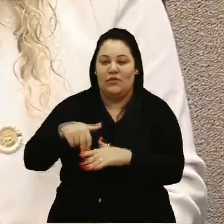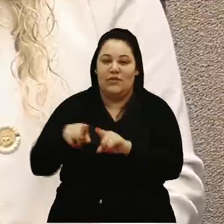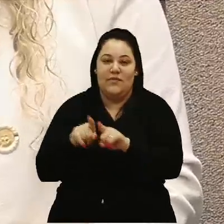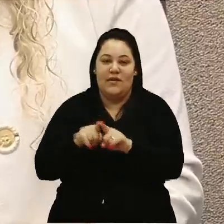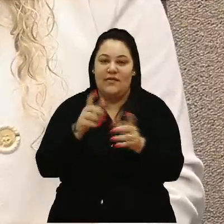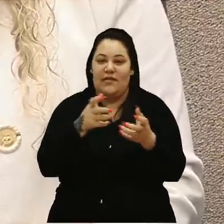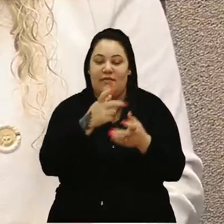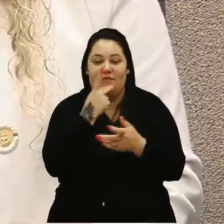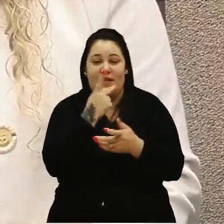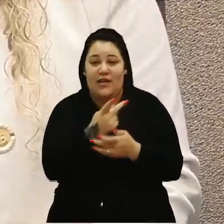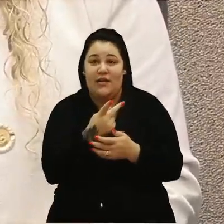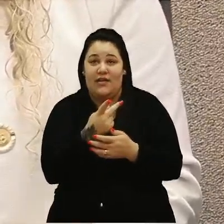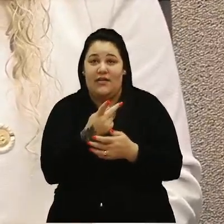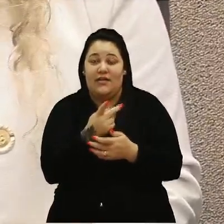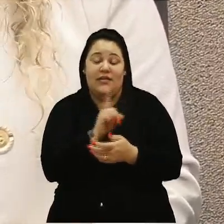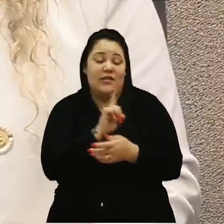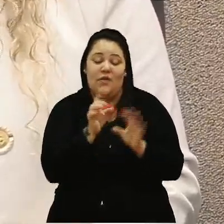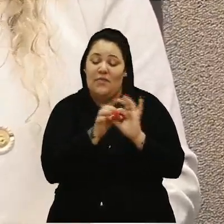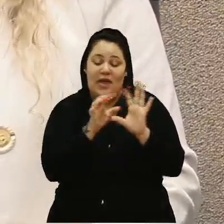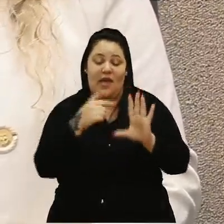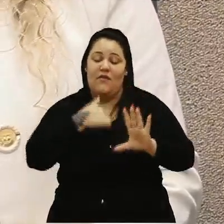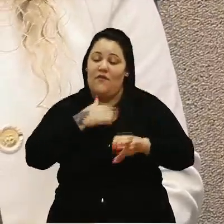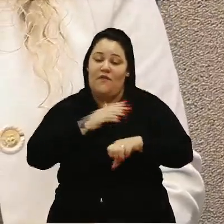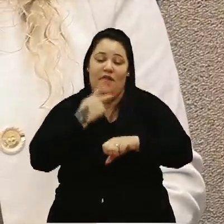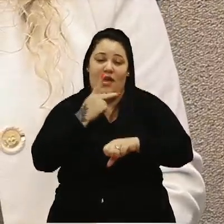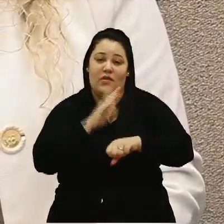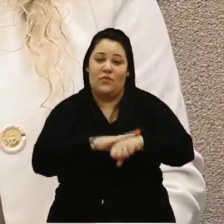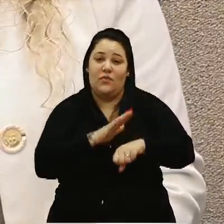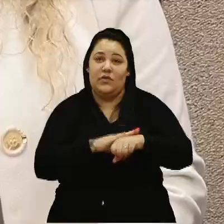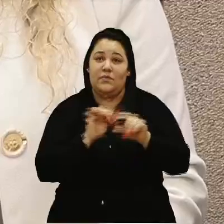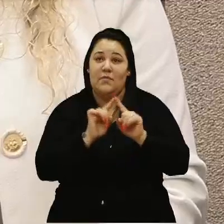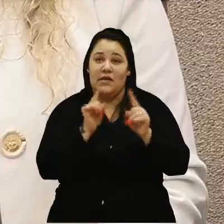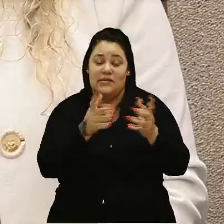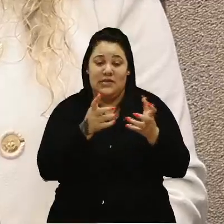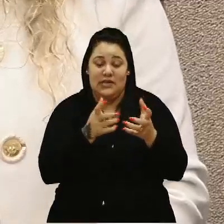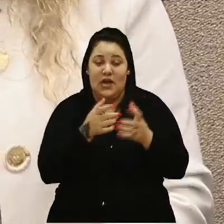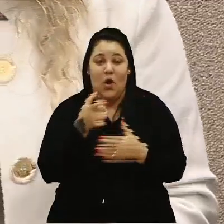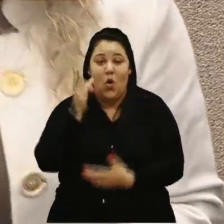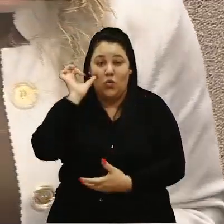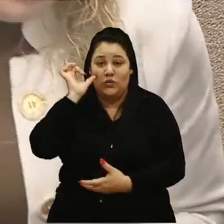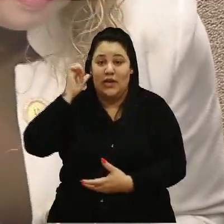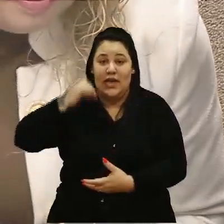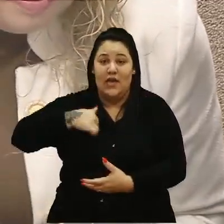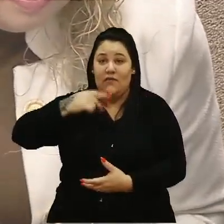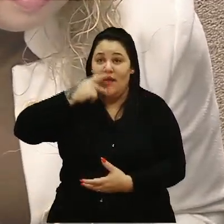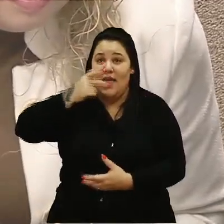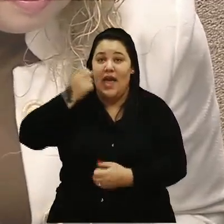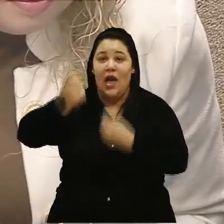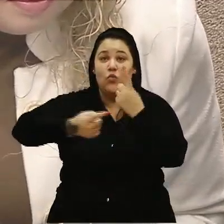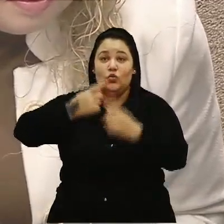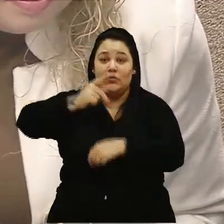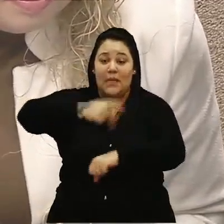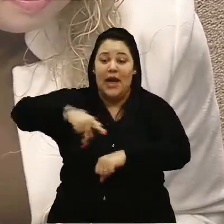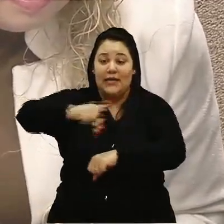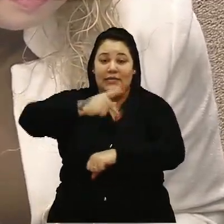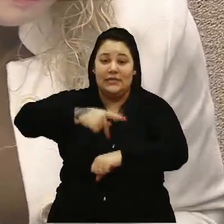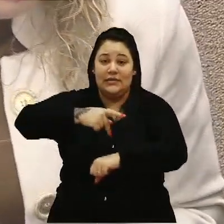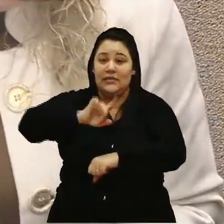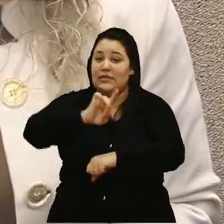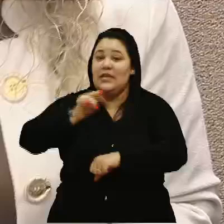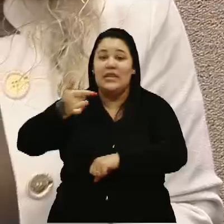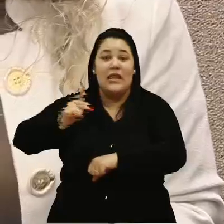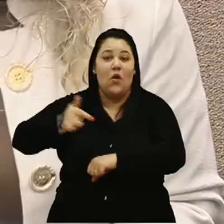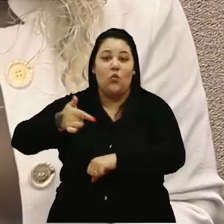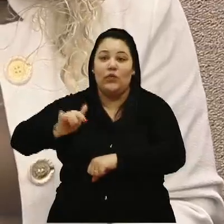dizer que eu não fui permitido falar naquele momento, mas eu queria dizer que ontem eu citei os países aqui que não